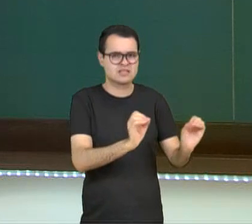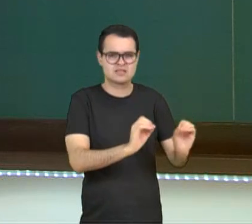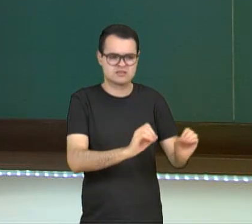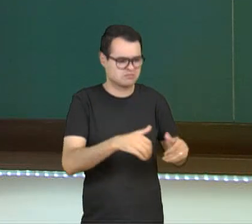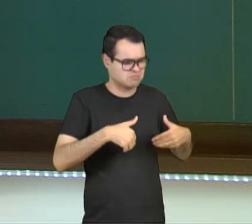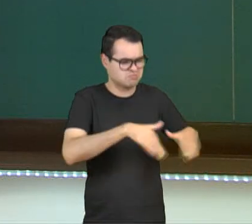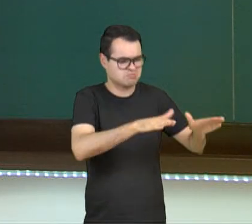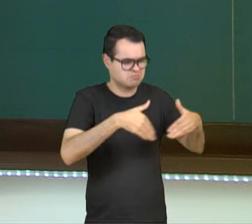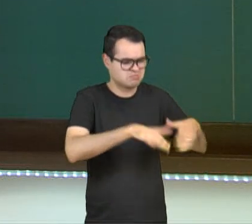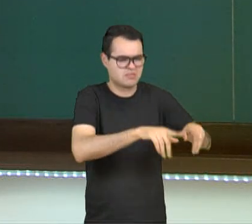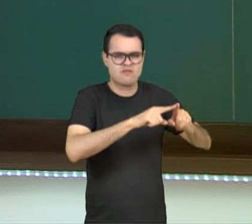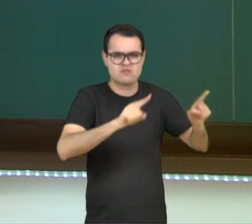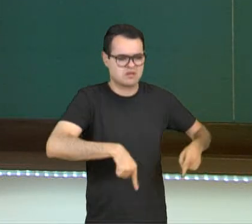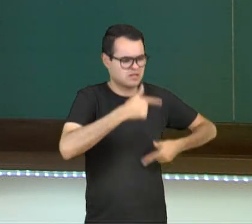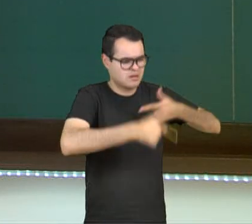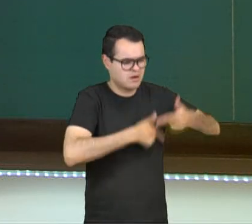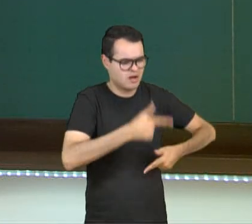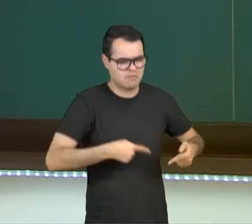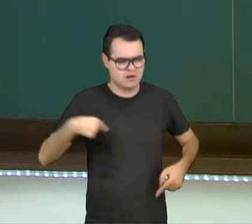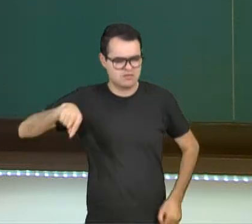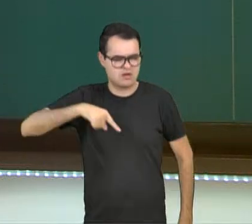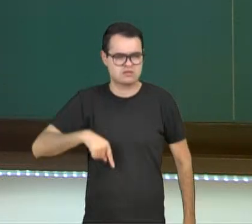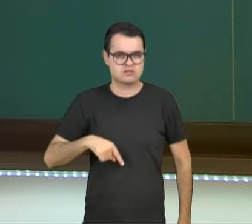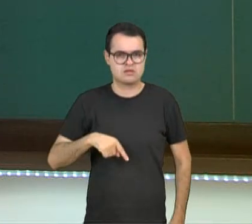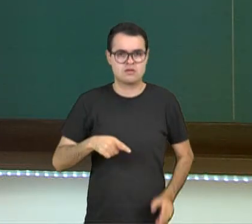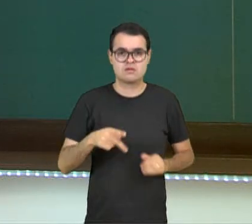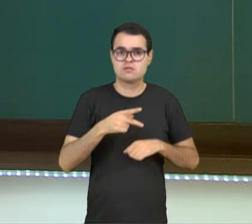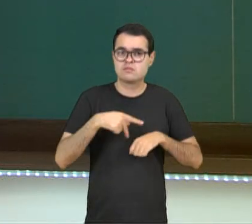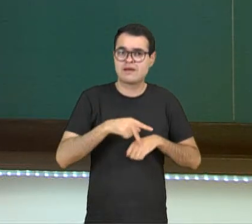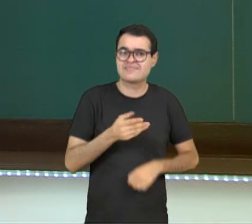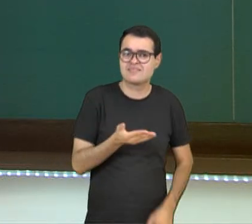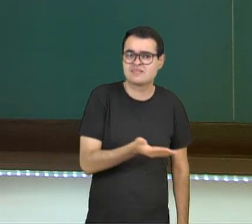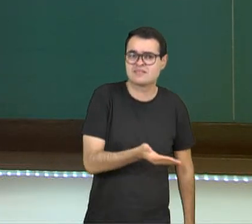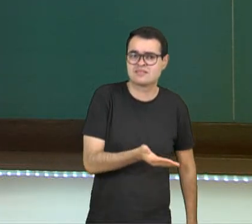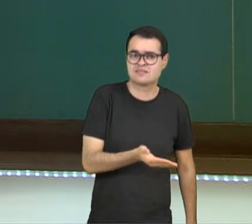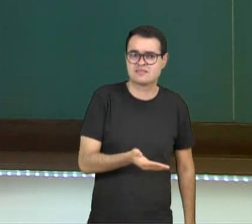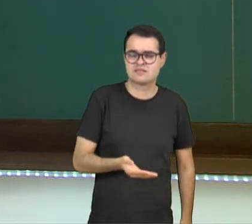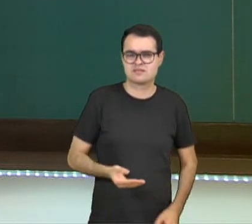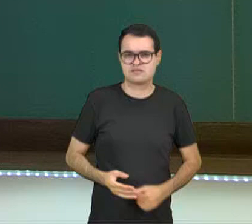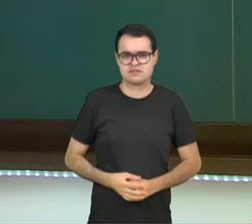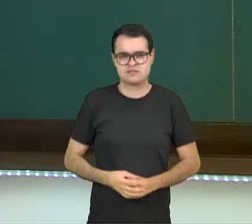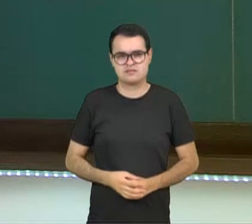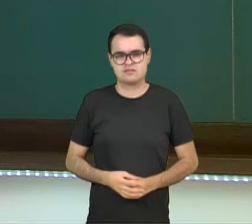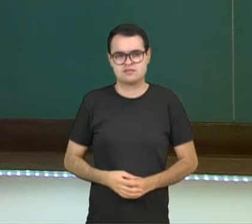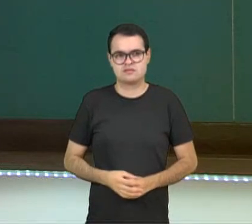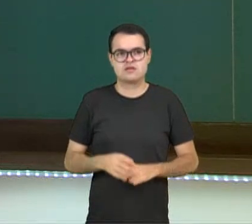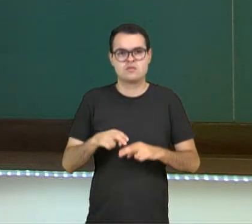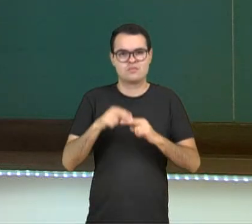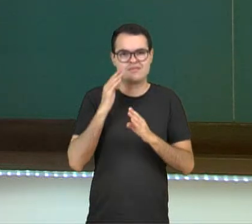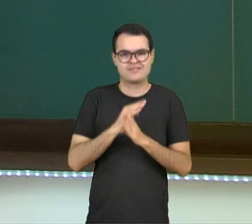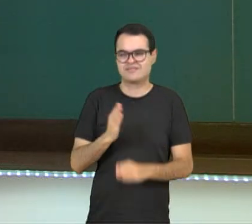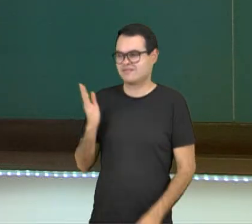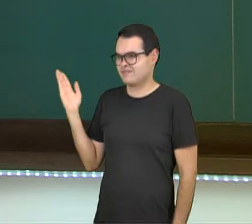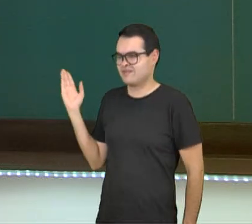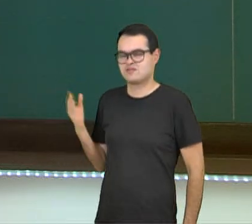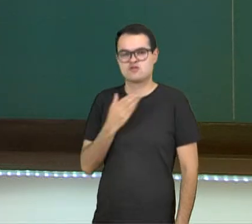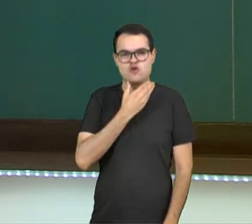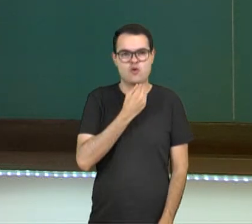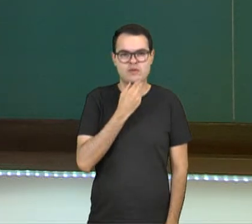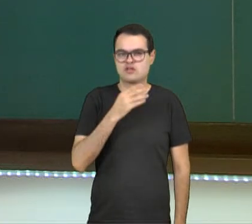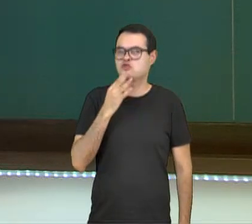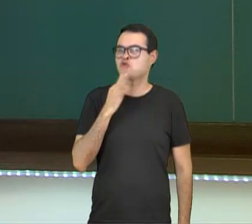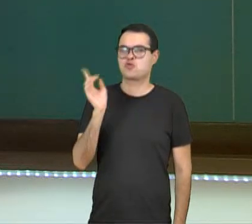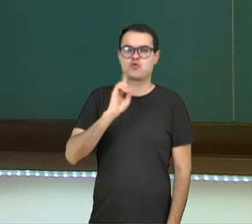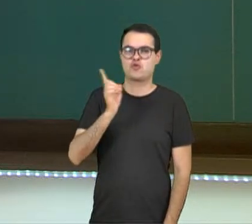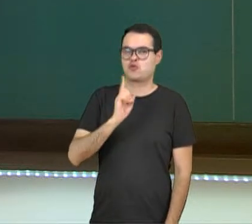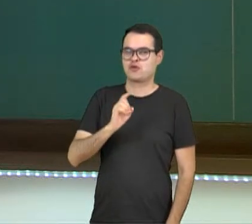eram simplesmente funcionários no próprio país deles. Por isso, esse homem aqui que vocês, alguns não ouviram